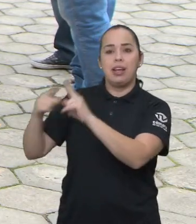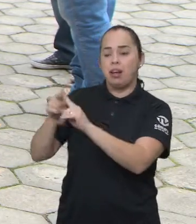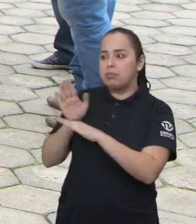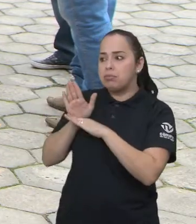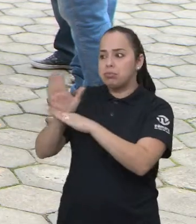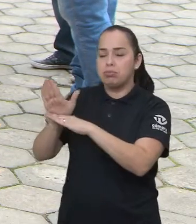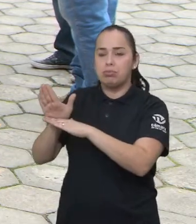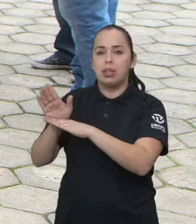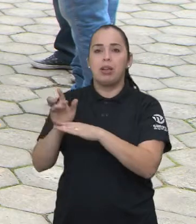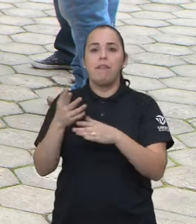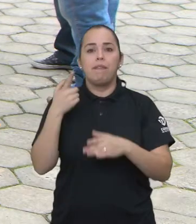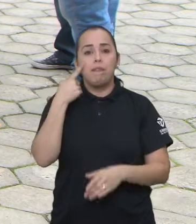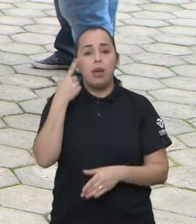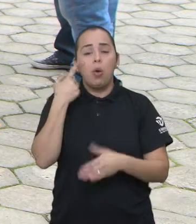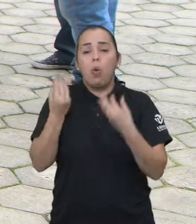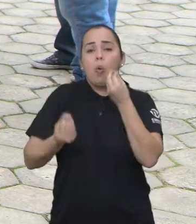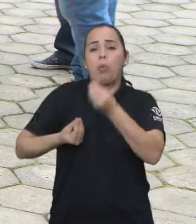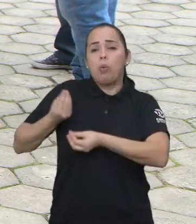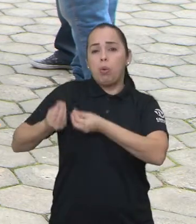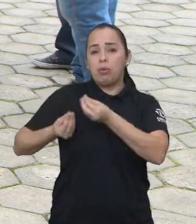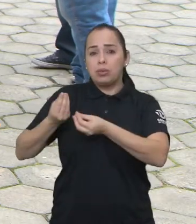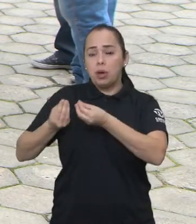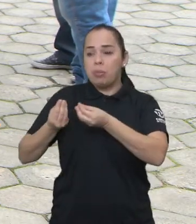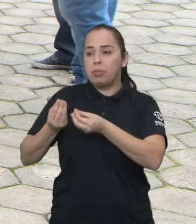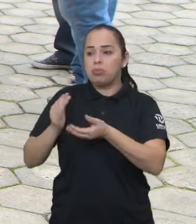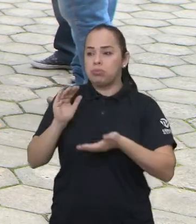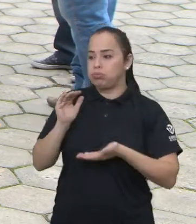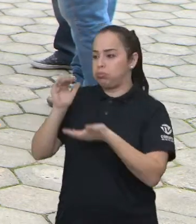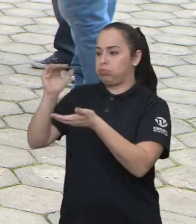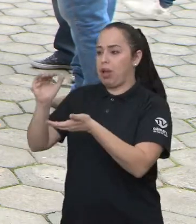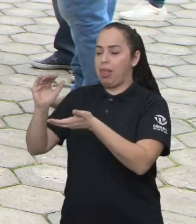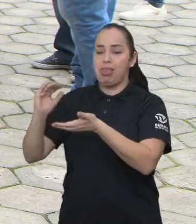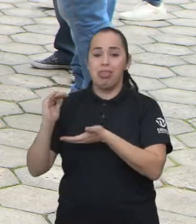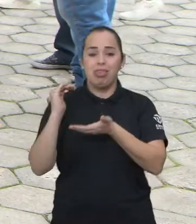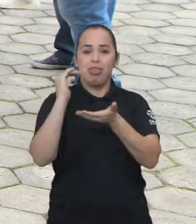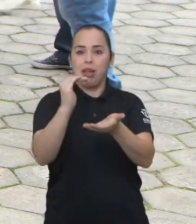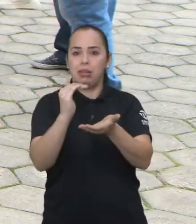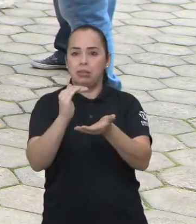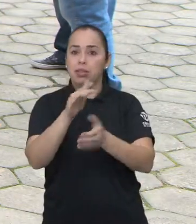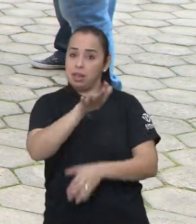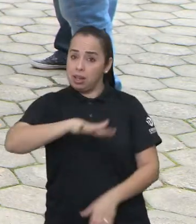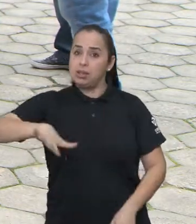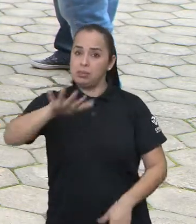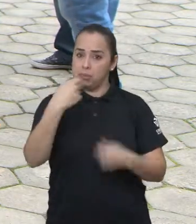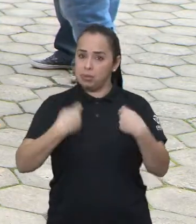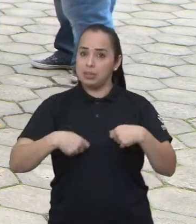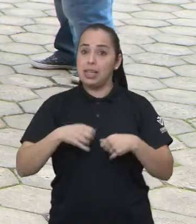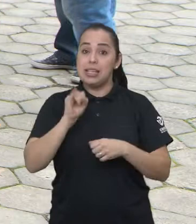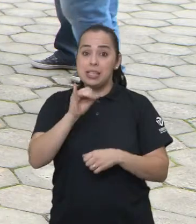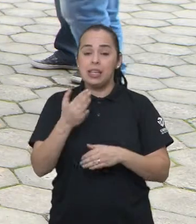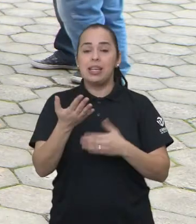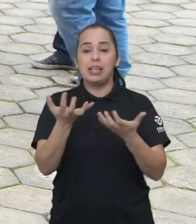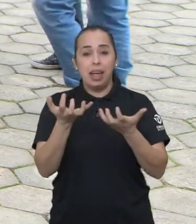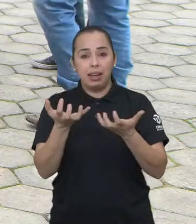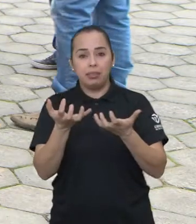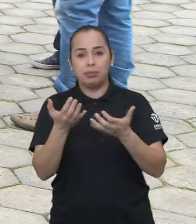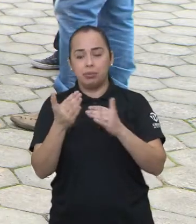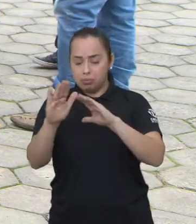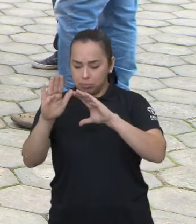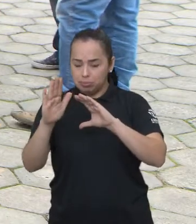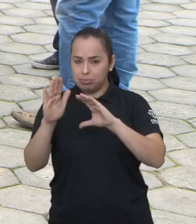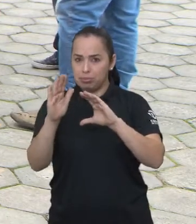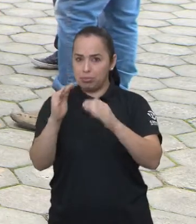ajude na sua Paróquia veja como fazer chegar a sua doação às pessoas que mais precisam se